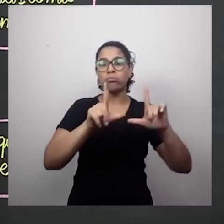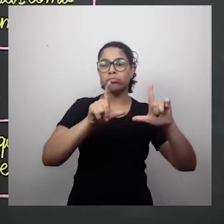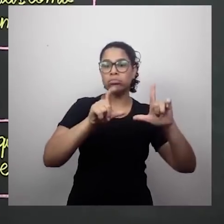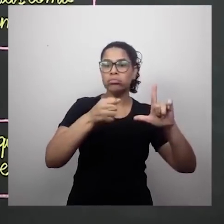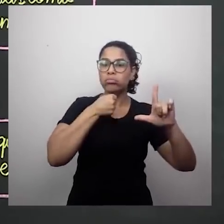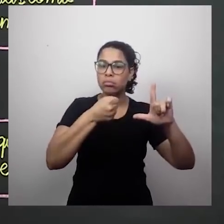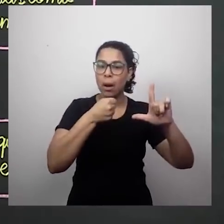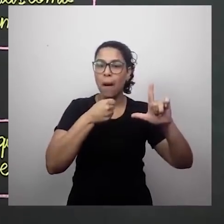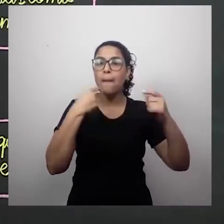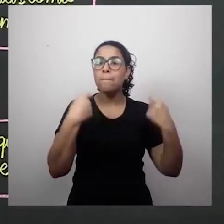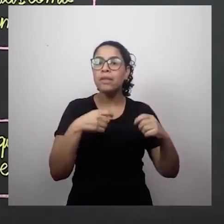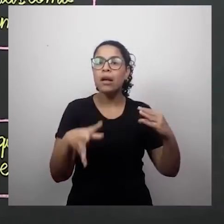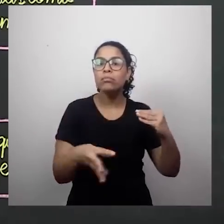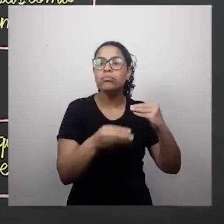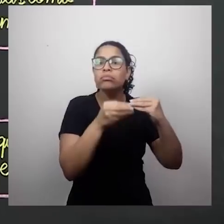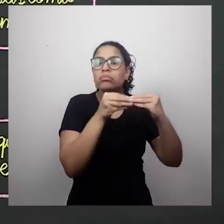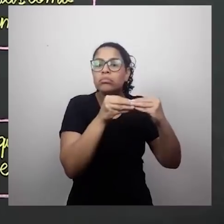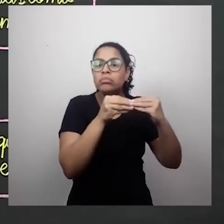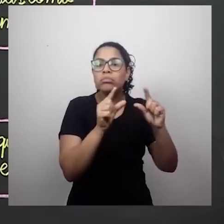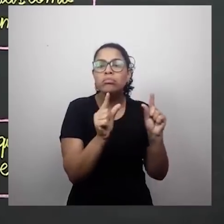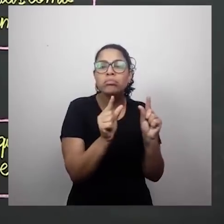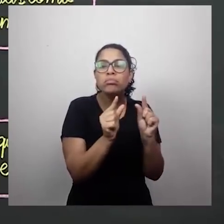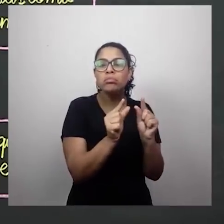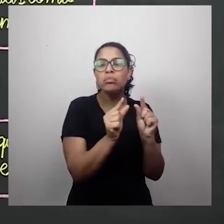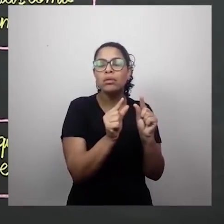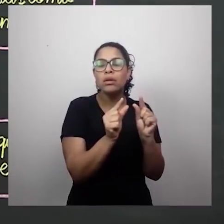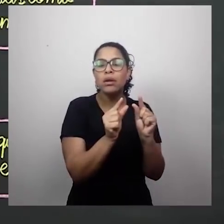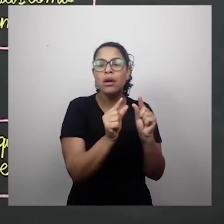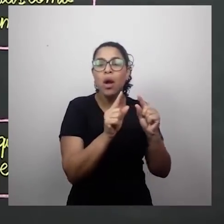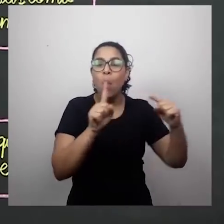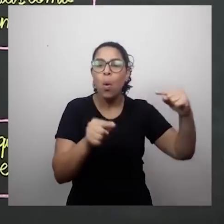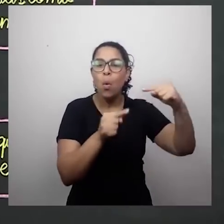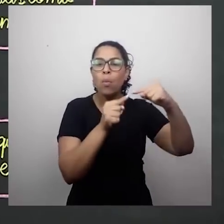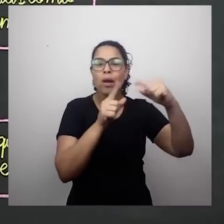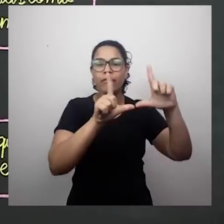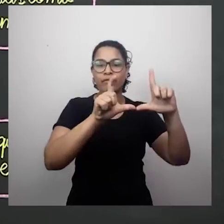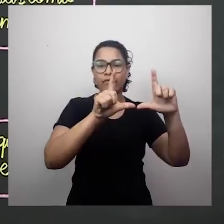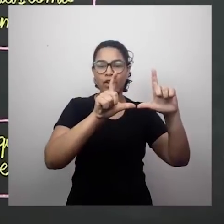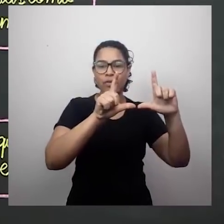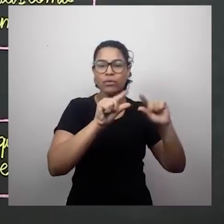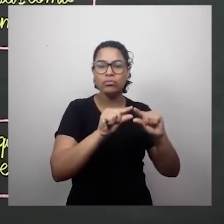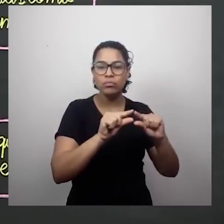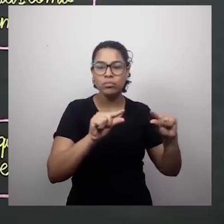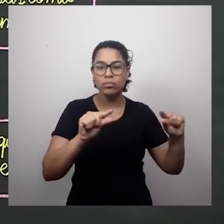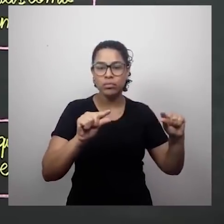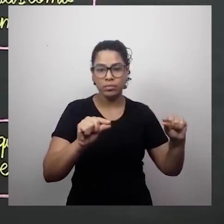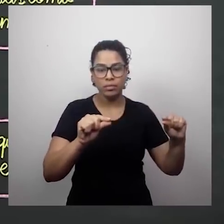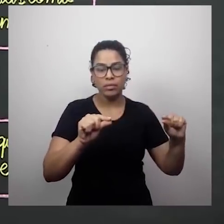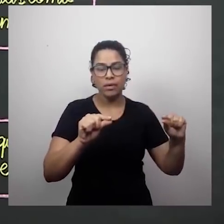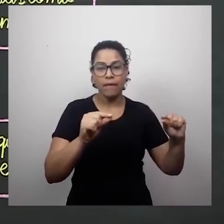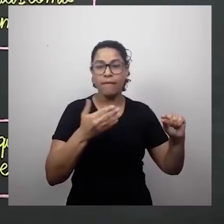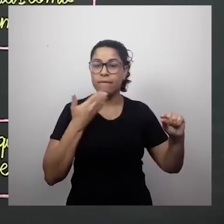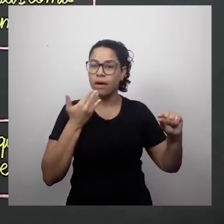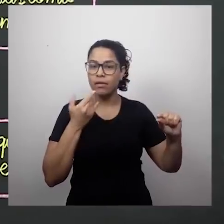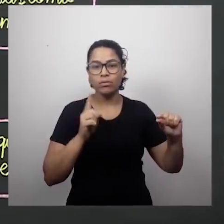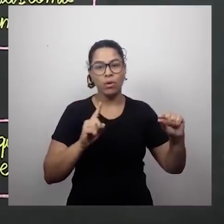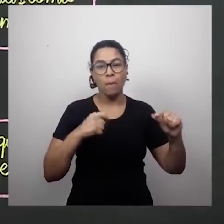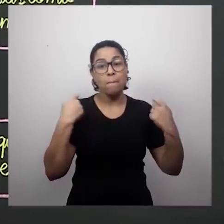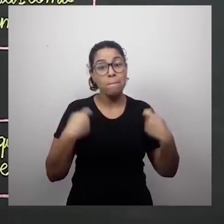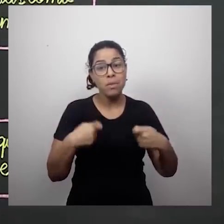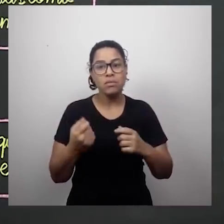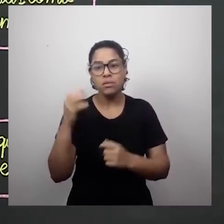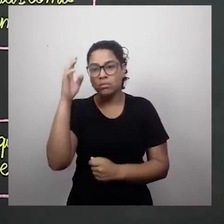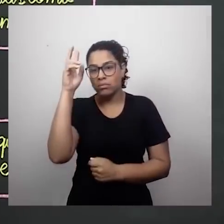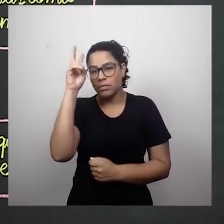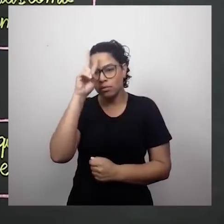fazer um diálogo eficiente entre a imagem e entre a legenda, o que nem sempre é tão fácil, exige uma criatividade maior.